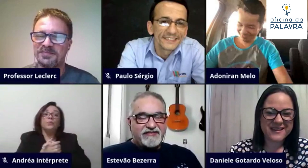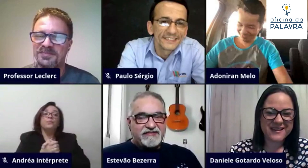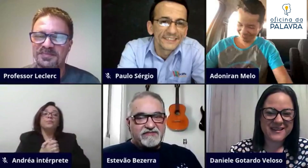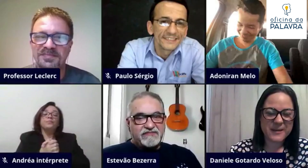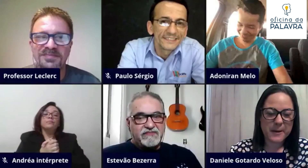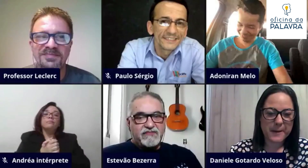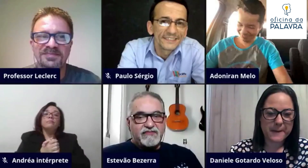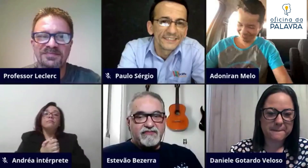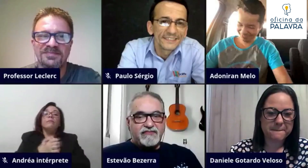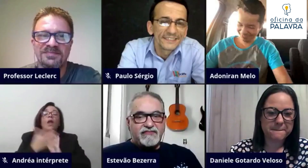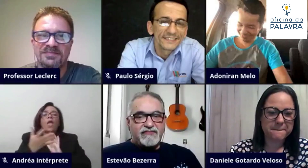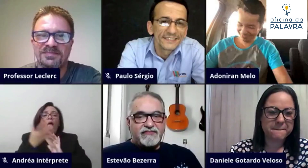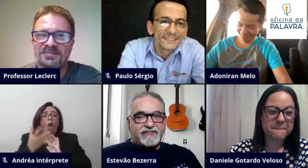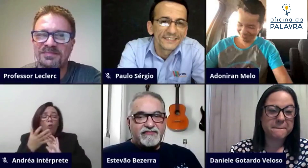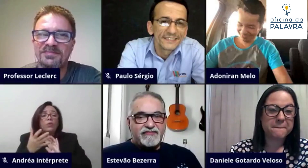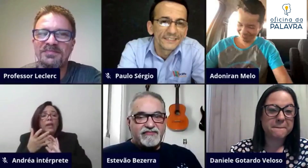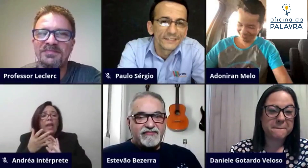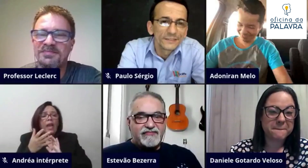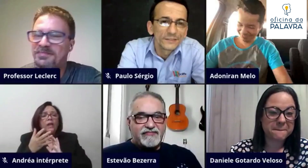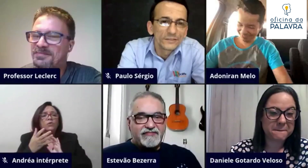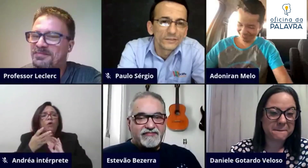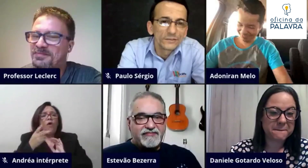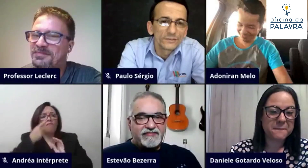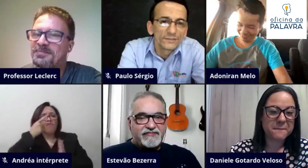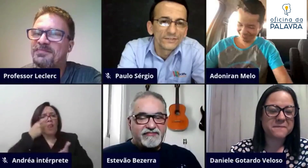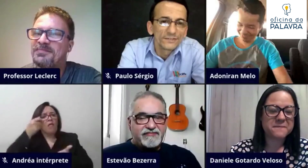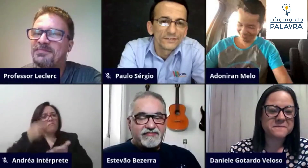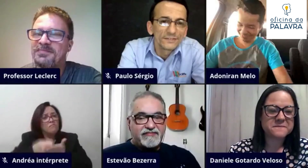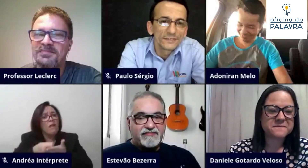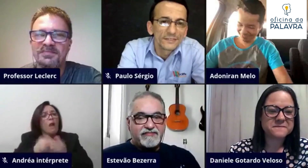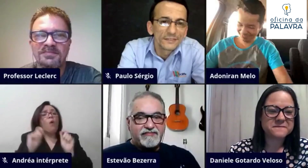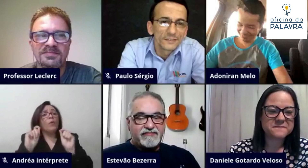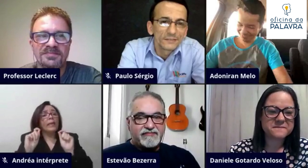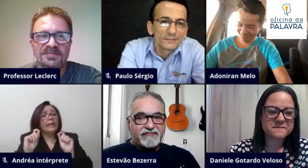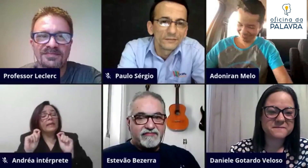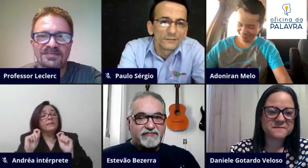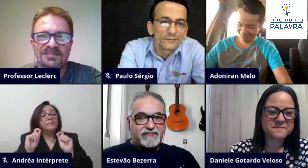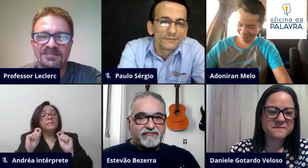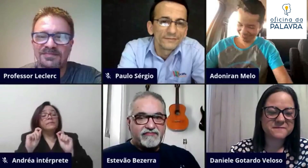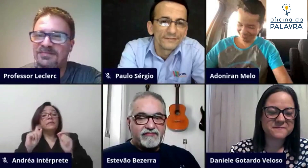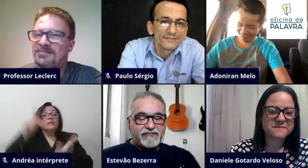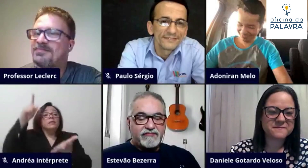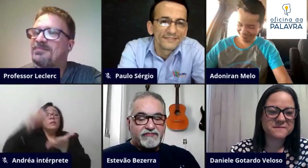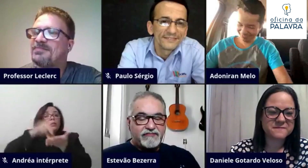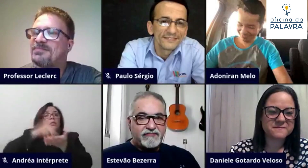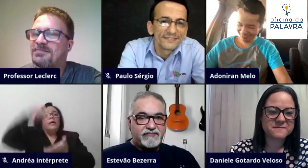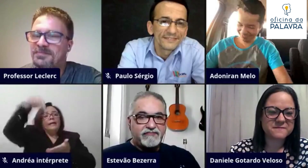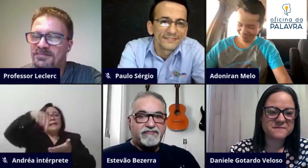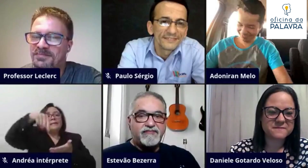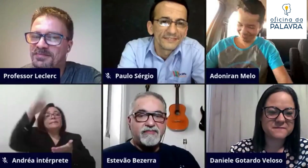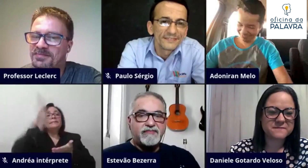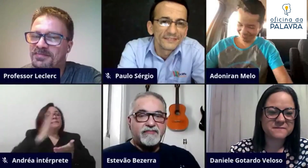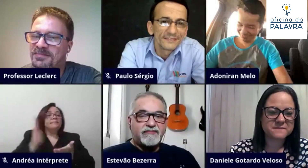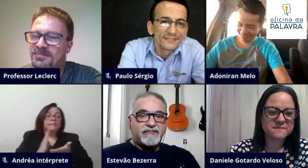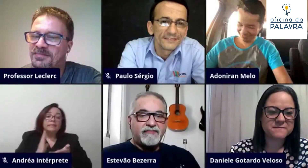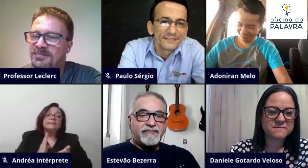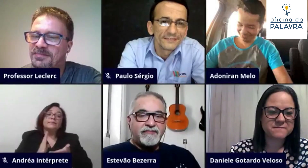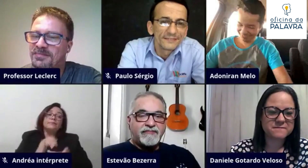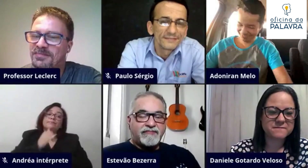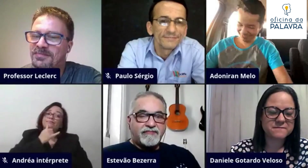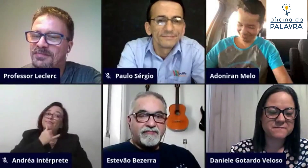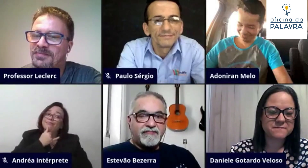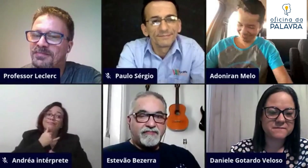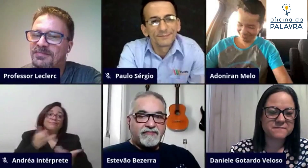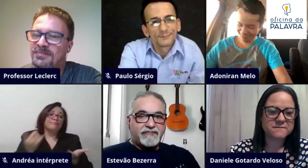eu quero engrossar esse caldo, então, aí com a Dani, porque realmente no Brasil, infelizmente,